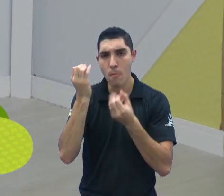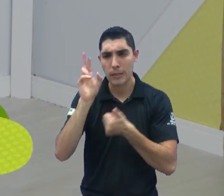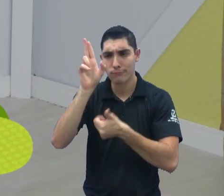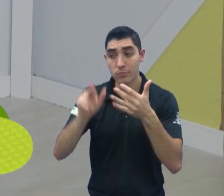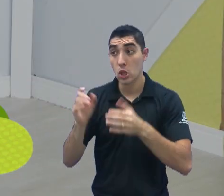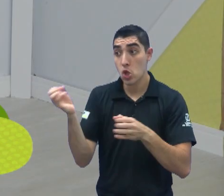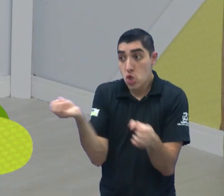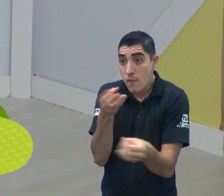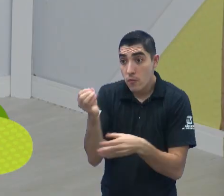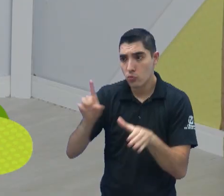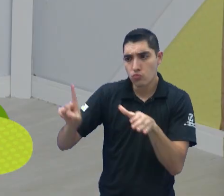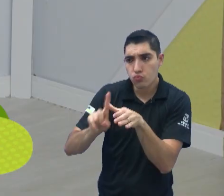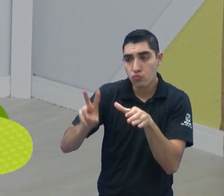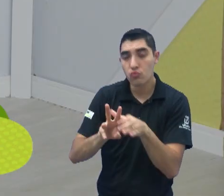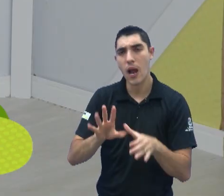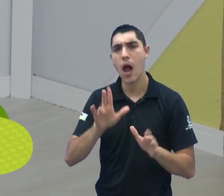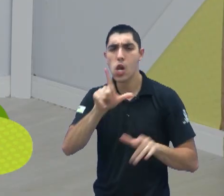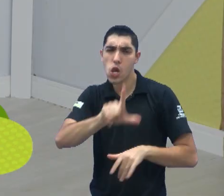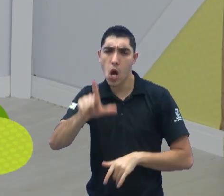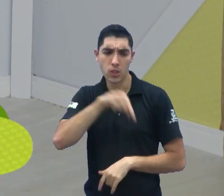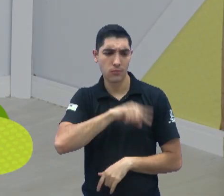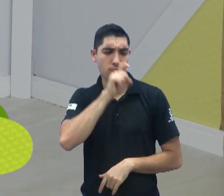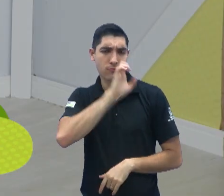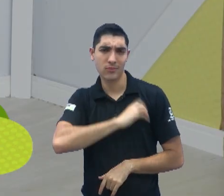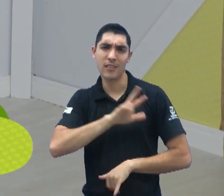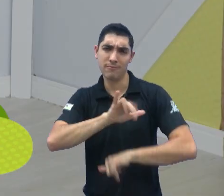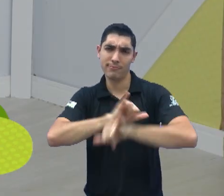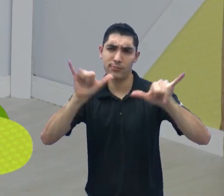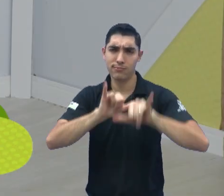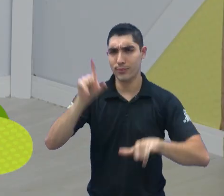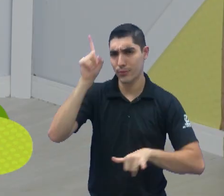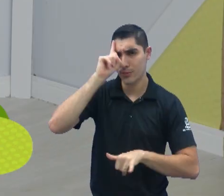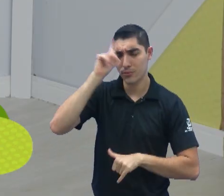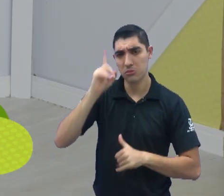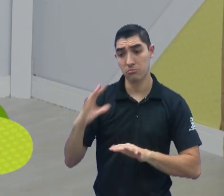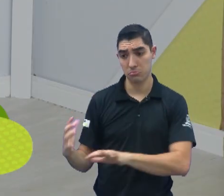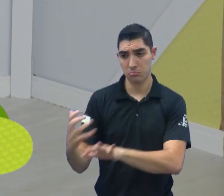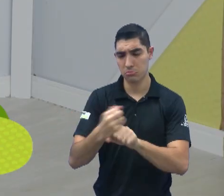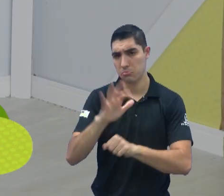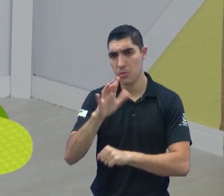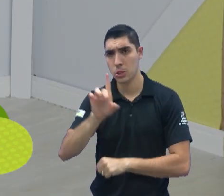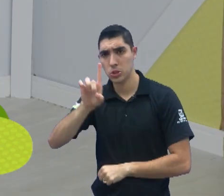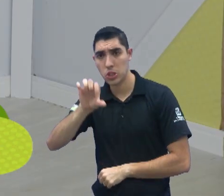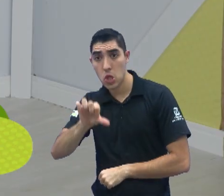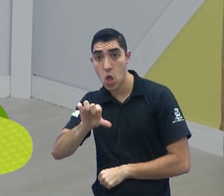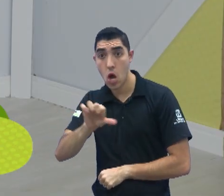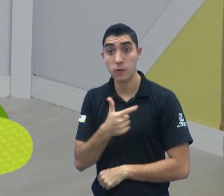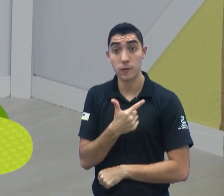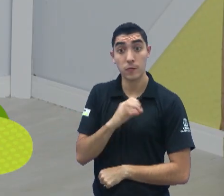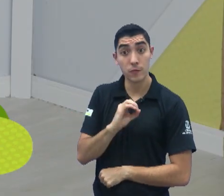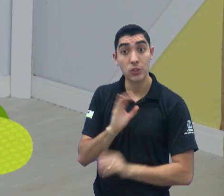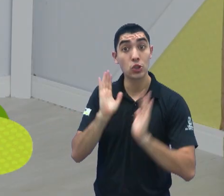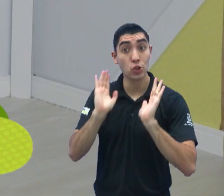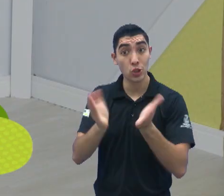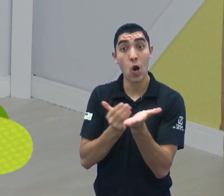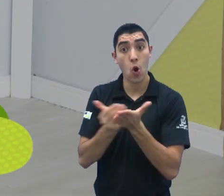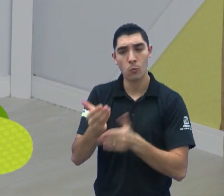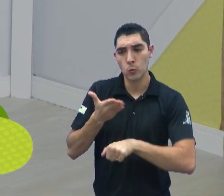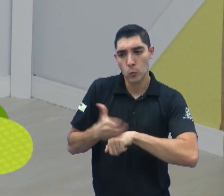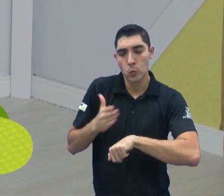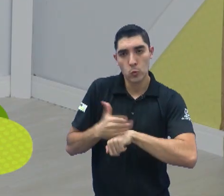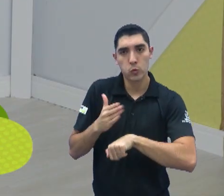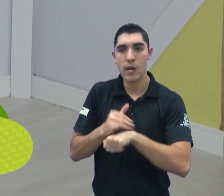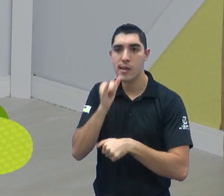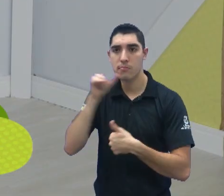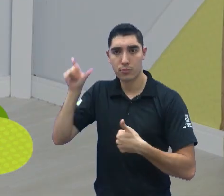o São José vai anunciar jogador dia a dia aí. Já tem pelo menos 19, 20 jogadores já treinando, alguns como o João